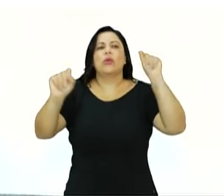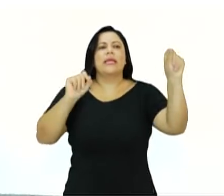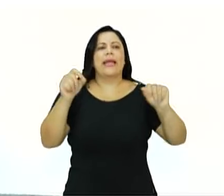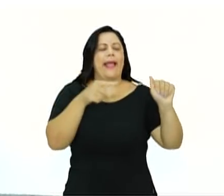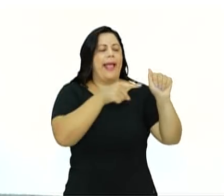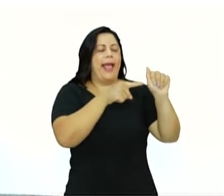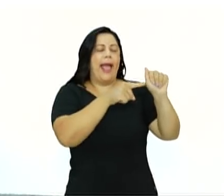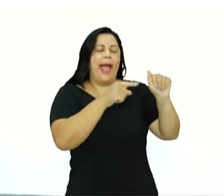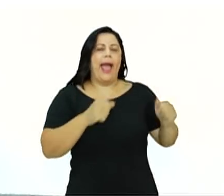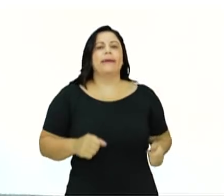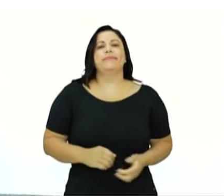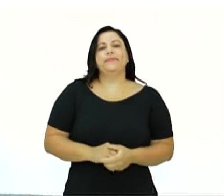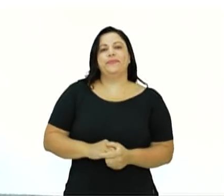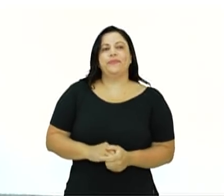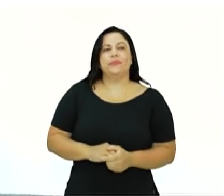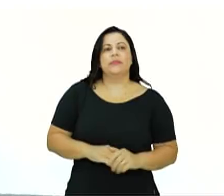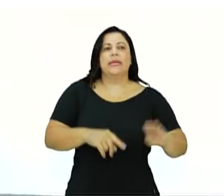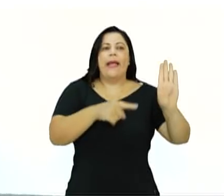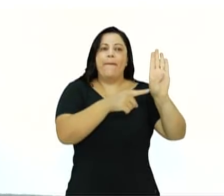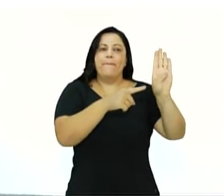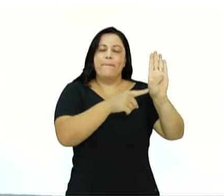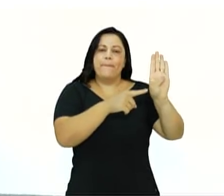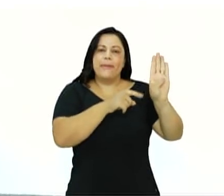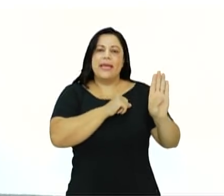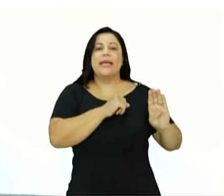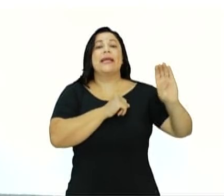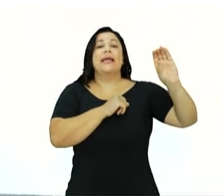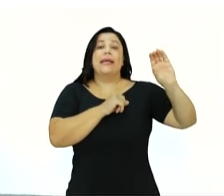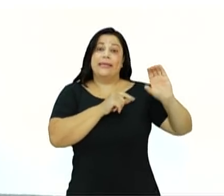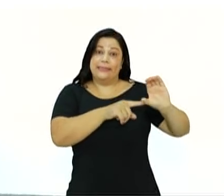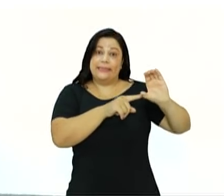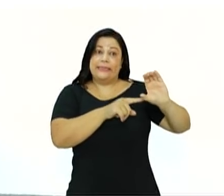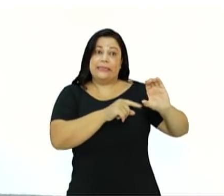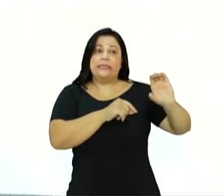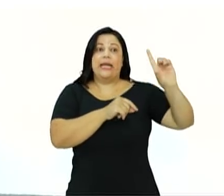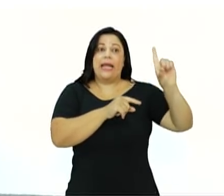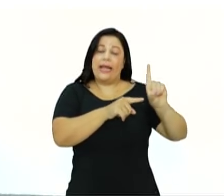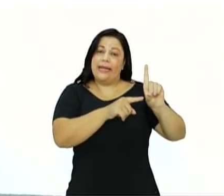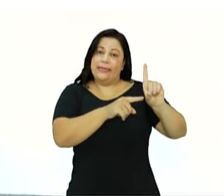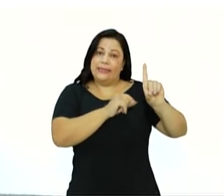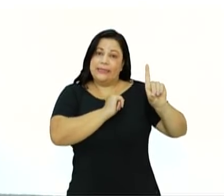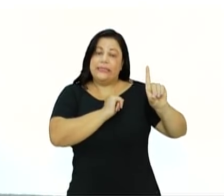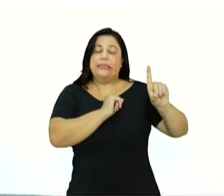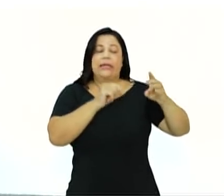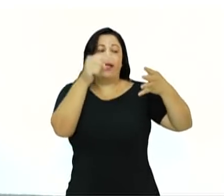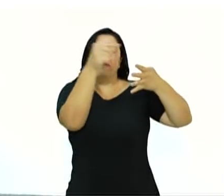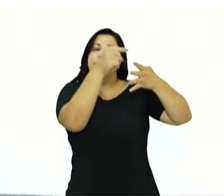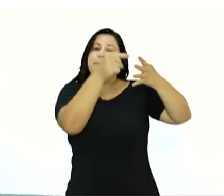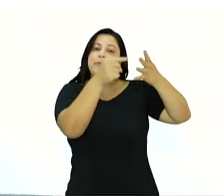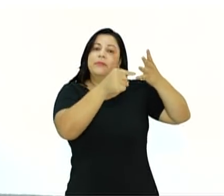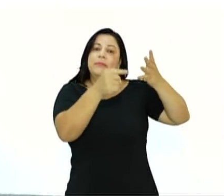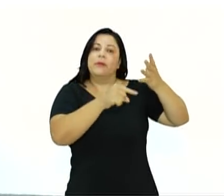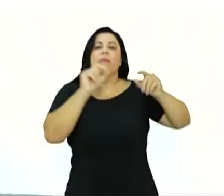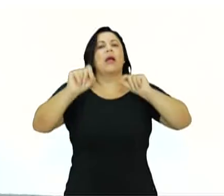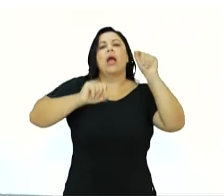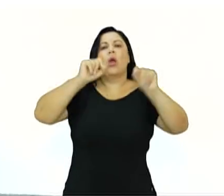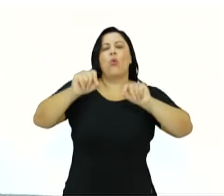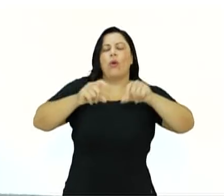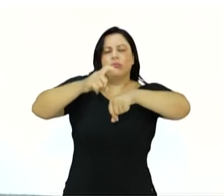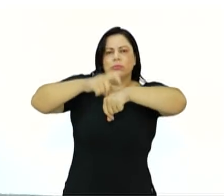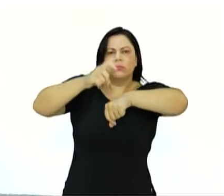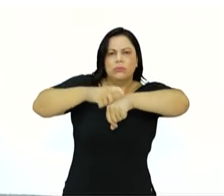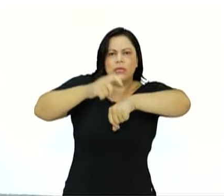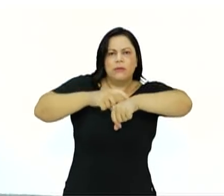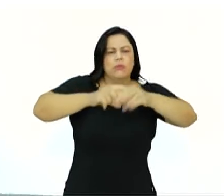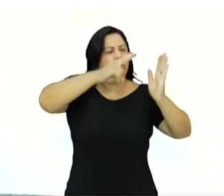epitelial, letra B, muscular, letra C, ósseo ou letra D, conjuntivo. Então, eu vou dar mais um tempinho